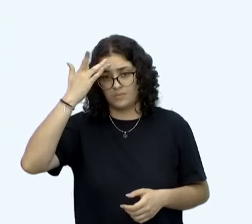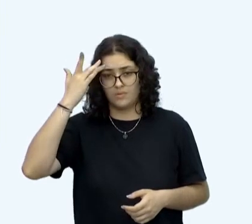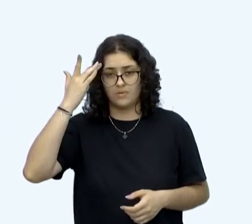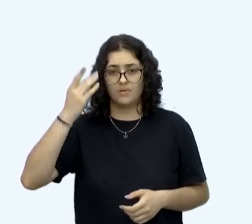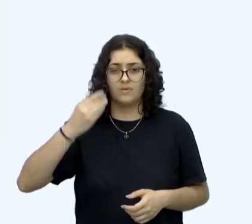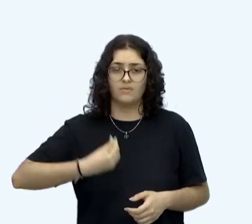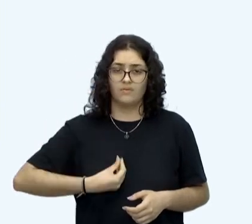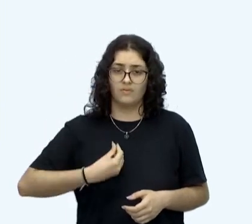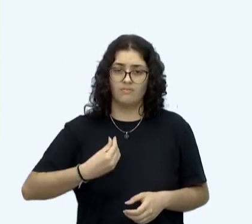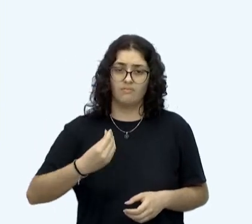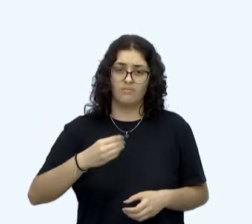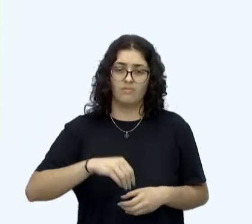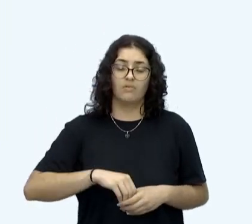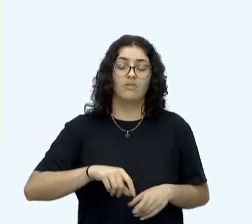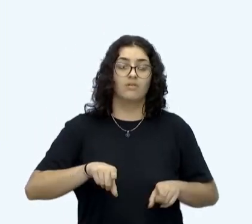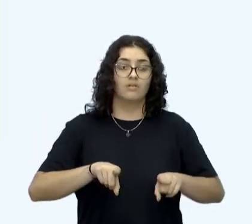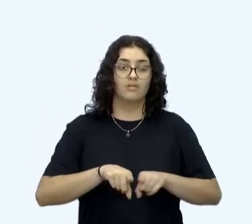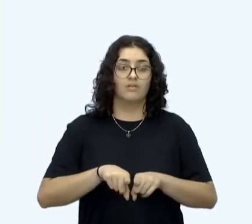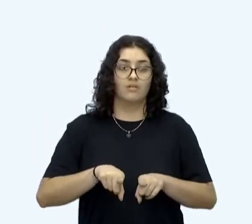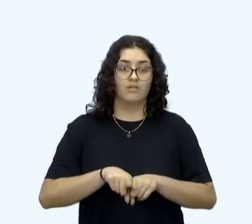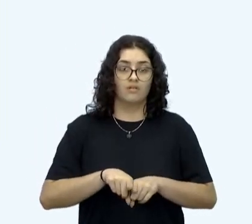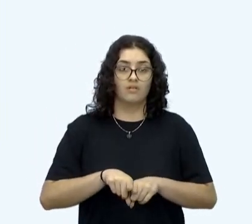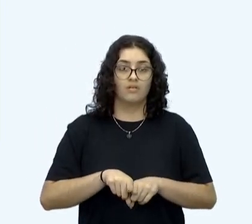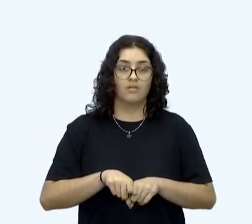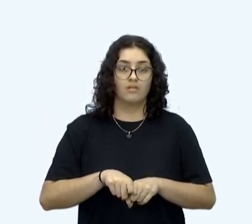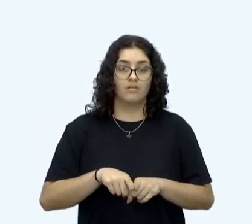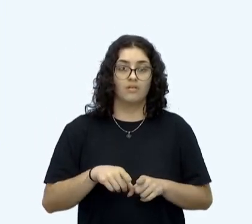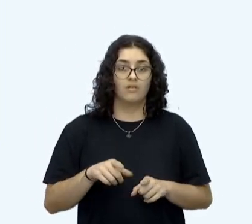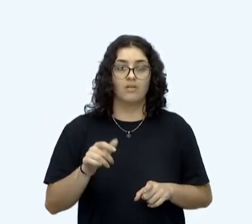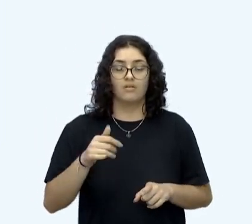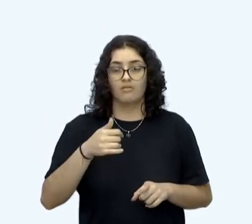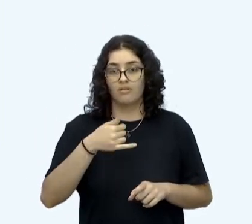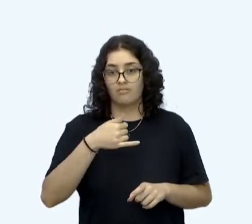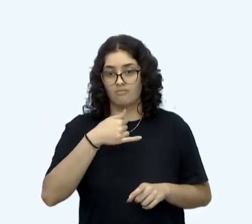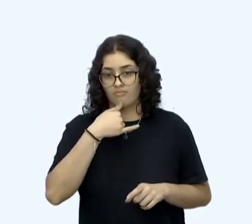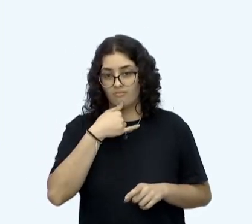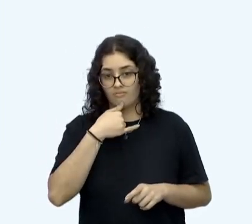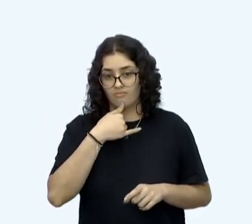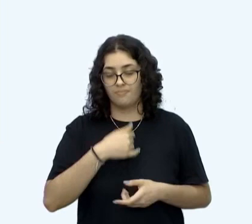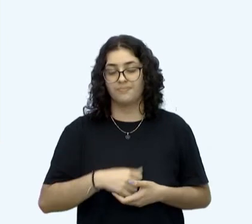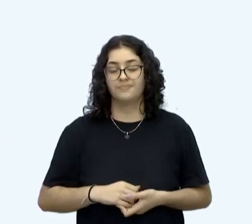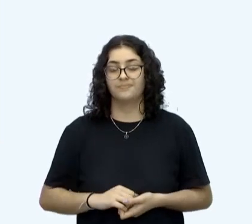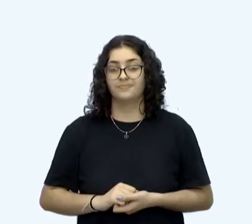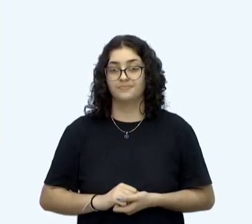vivem nele também se tornam progressivamente infelizes.